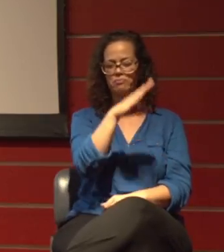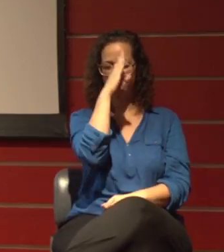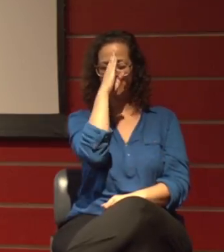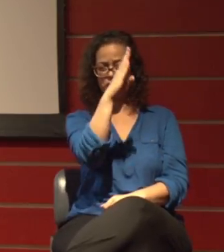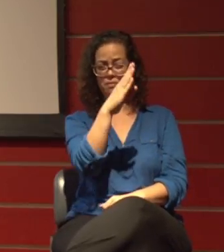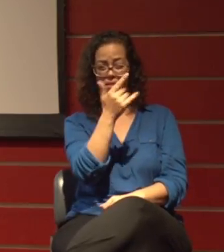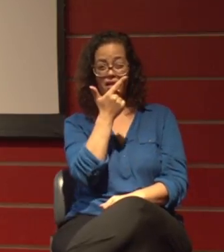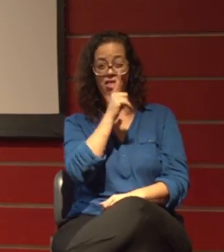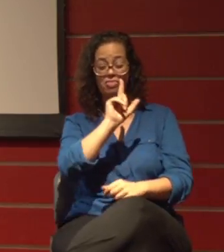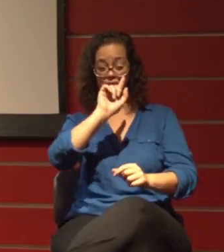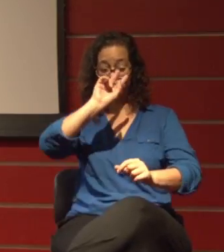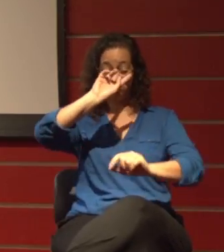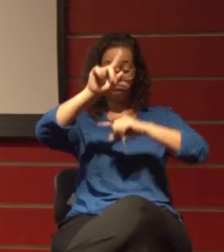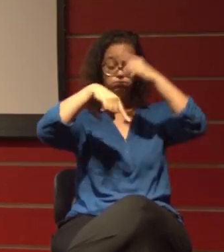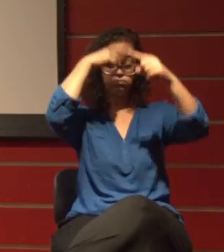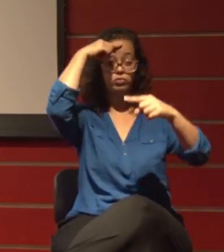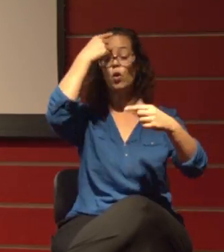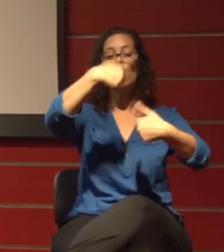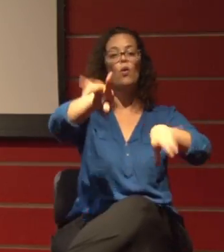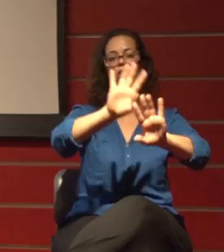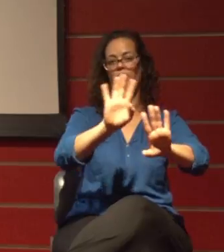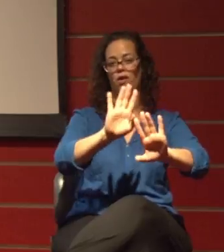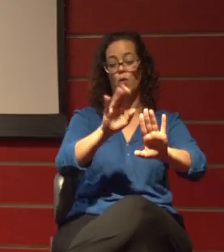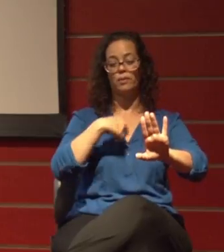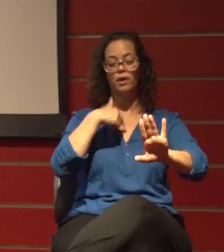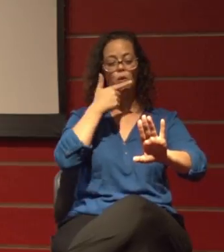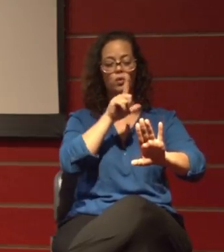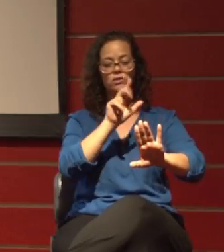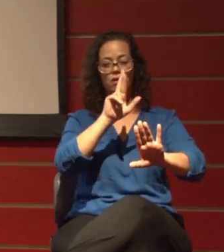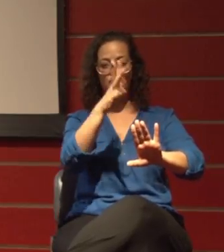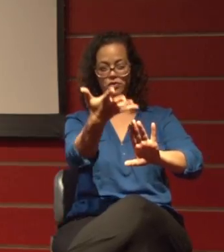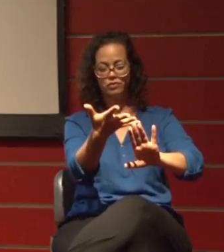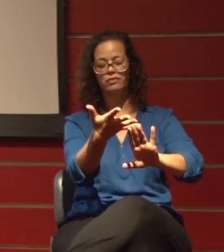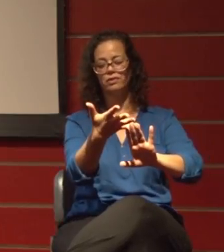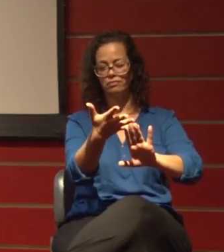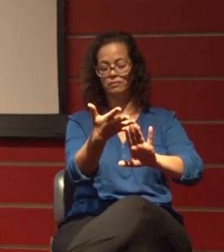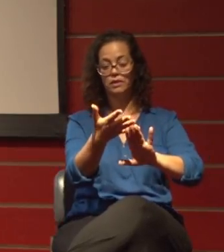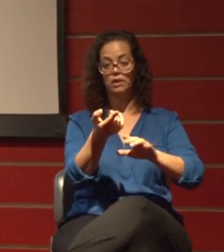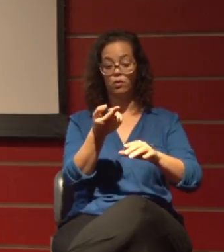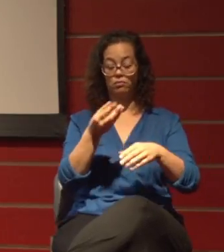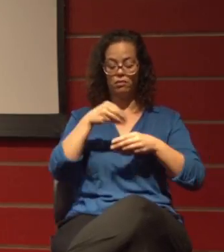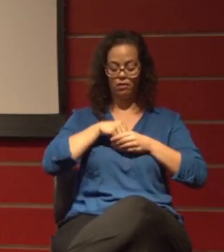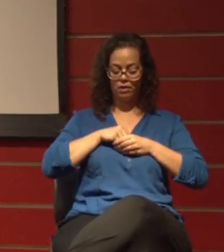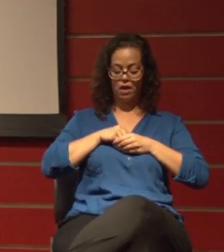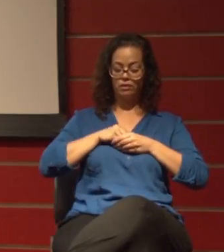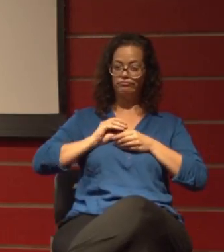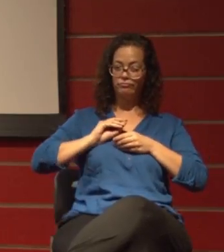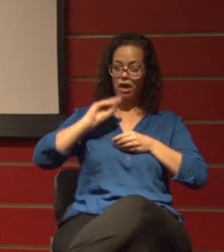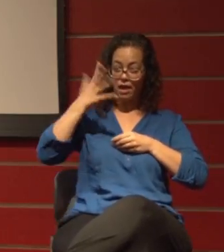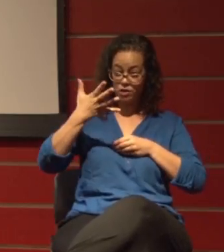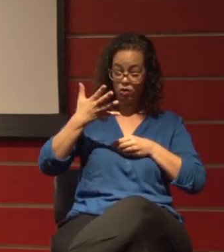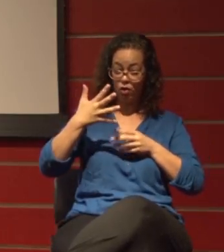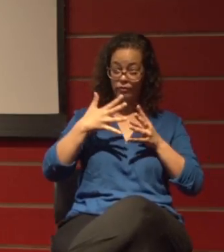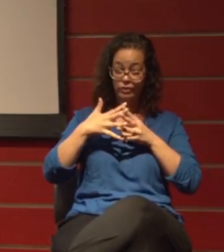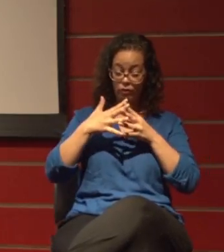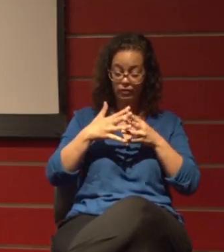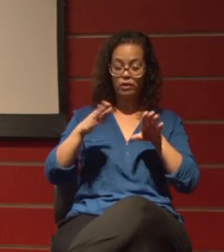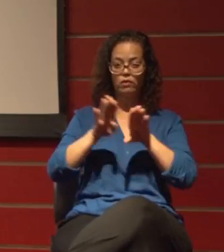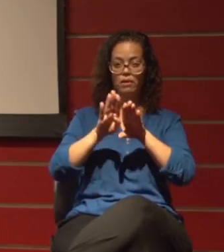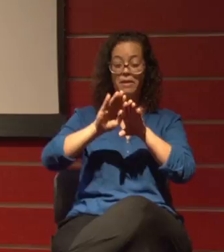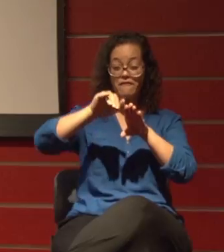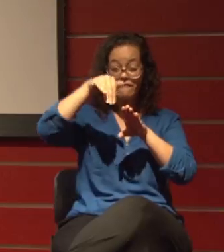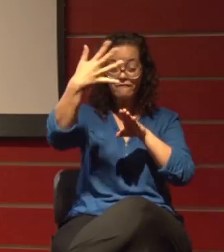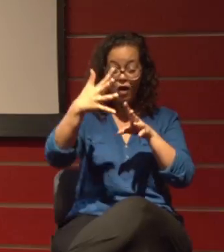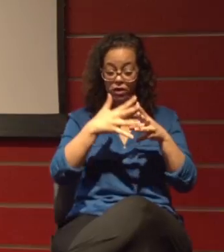superar seu conflito interno para resolver o conflito externo né ou seja ele vai